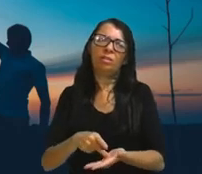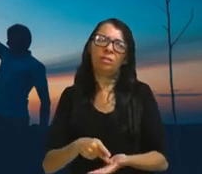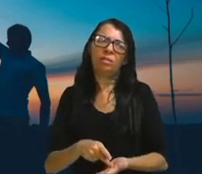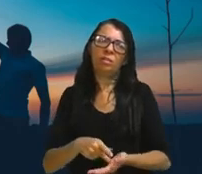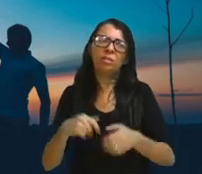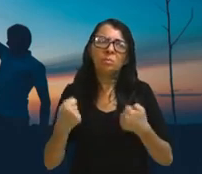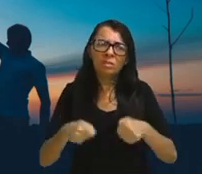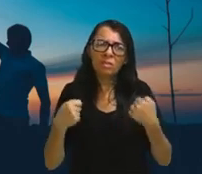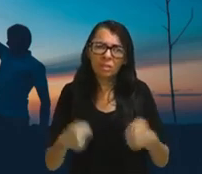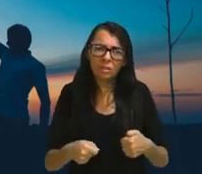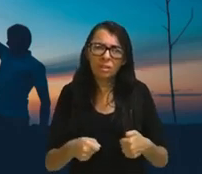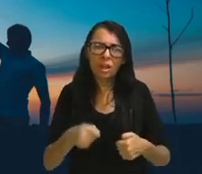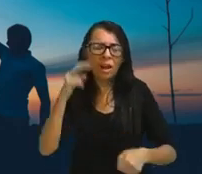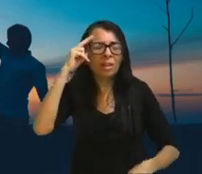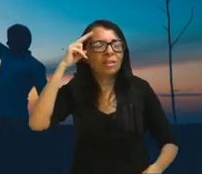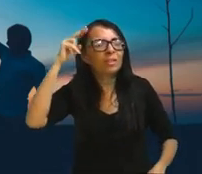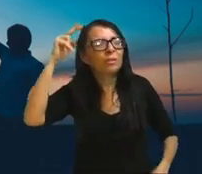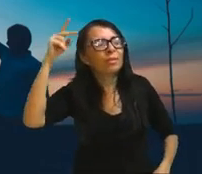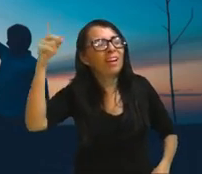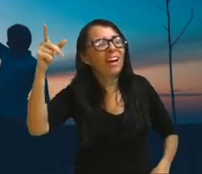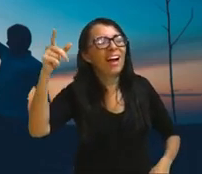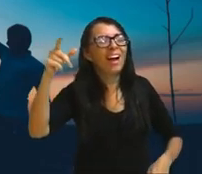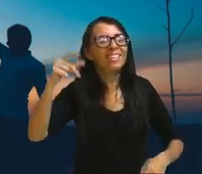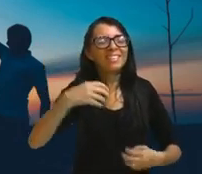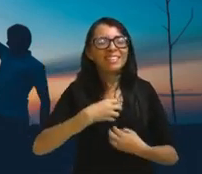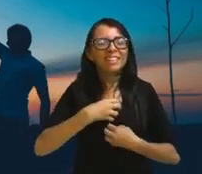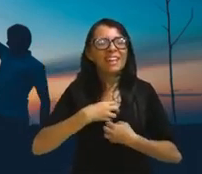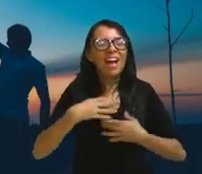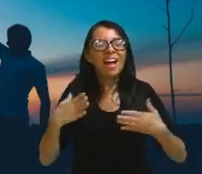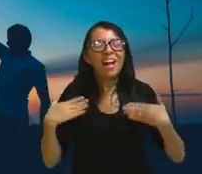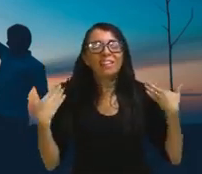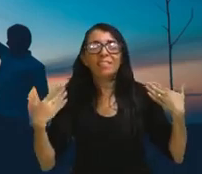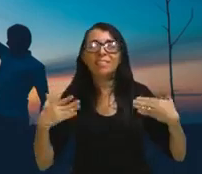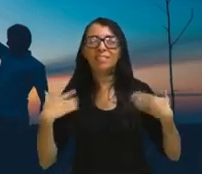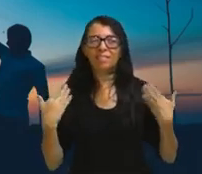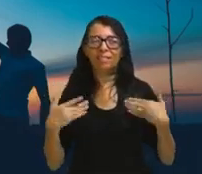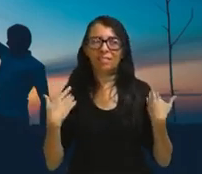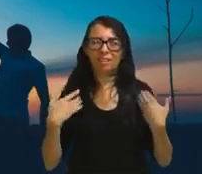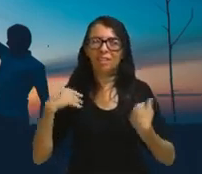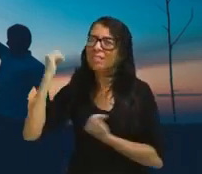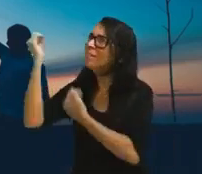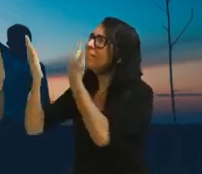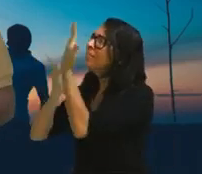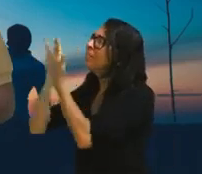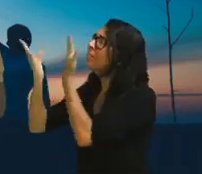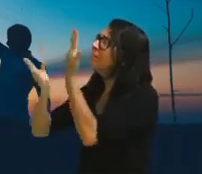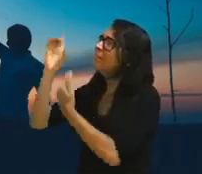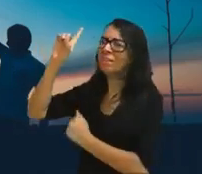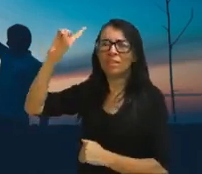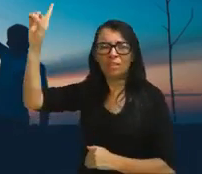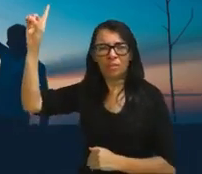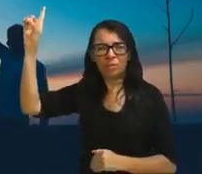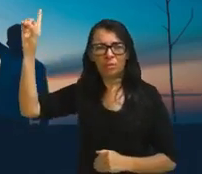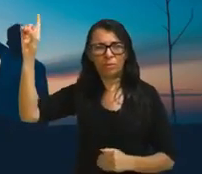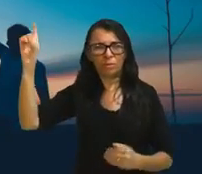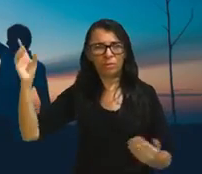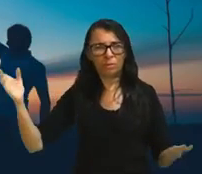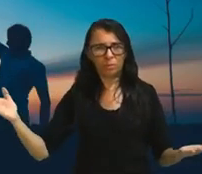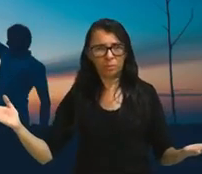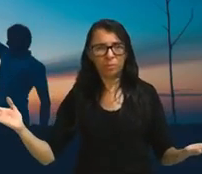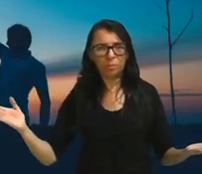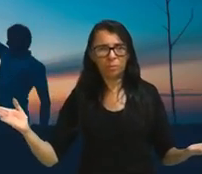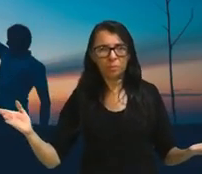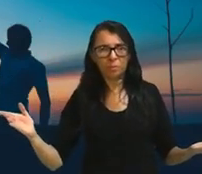edificam. É o Senhor que tem que ser o construtor. Qual é o nosso papel? É